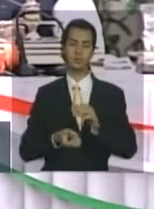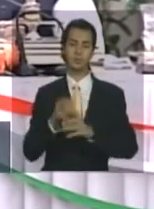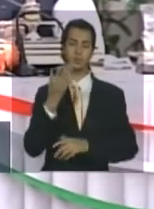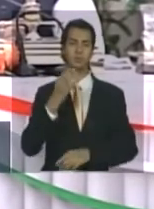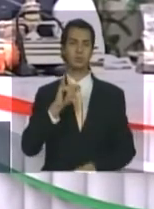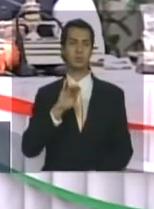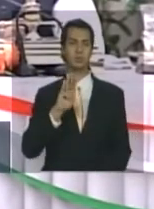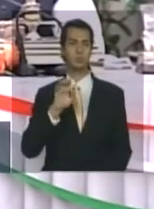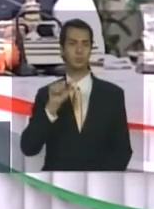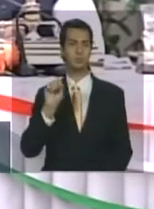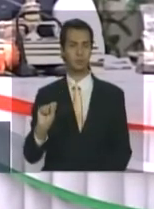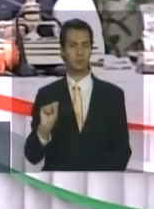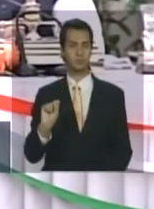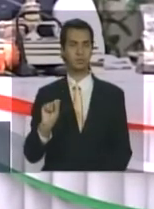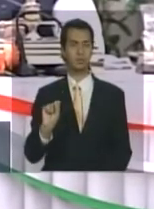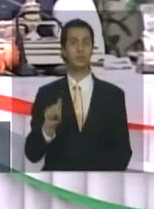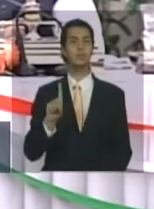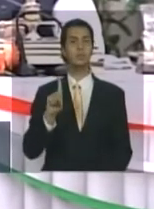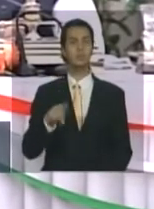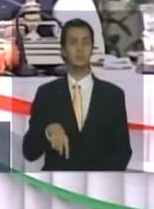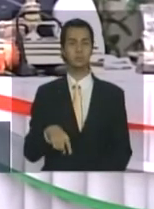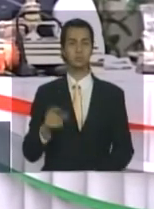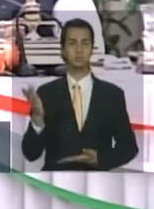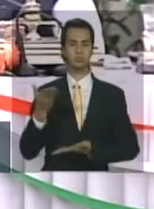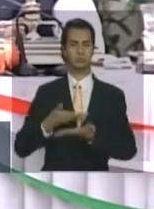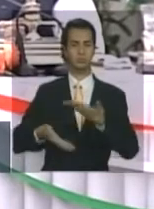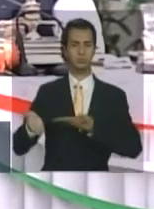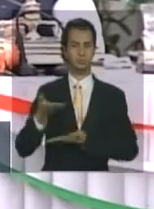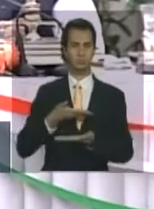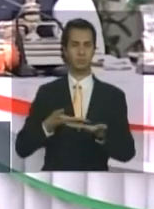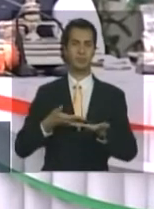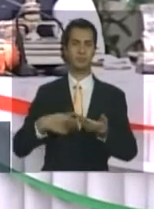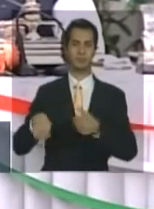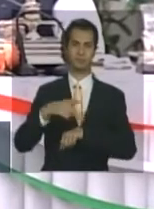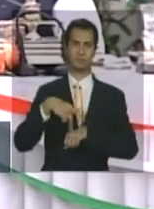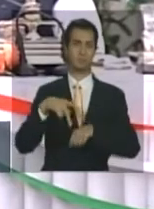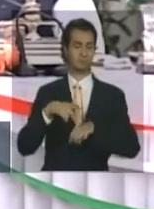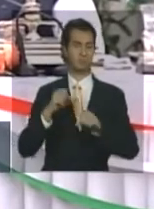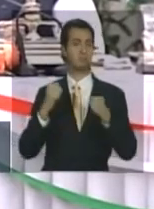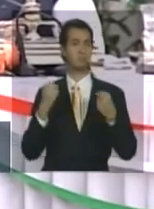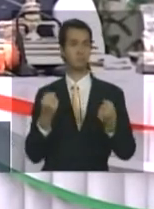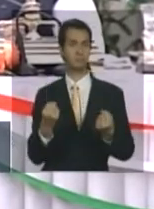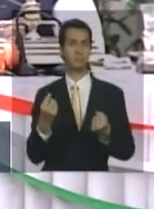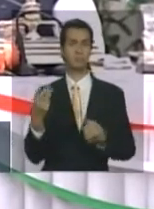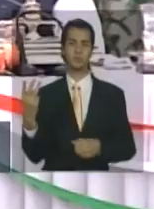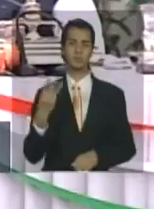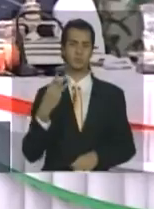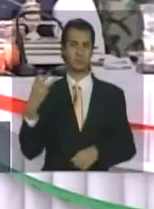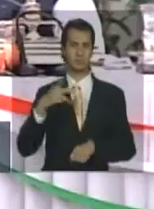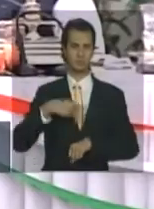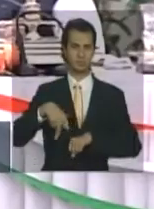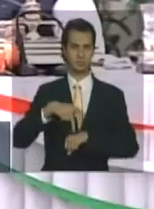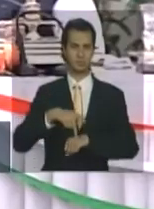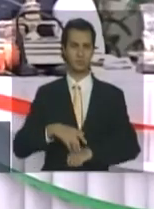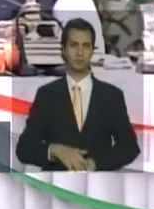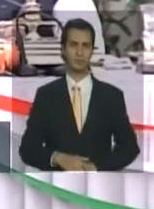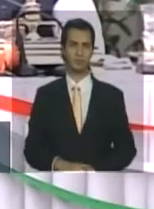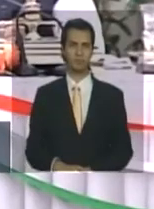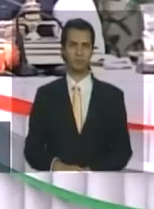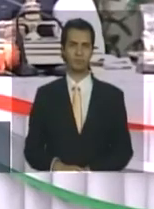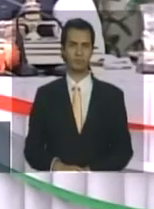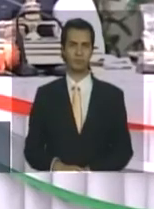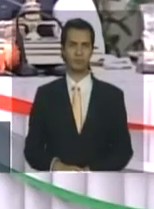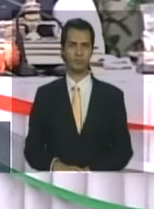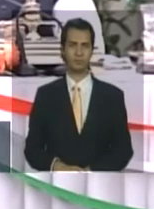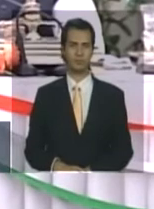coordenação política e a cooperação econômica entre grandes democracias dos três continentes. Together with